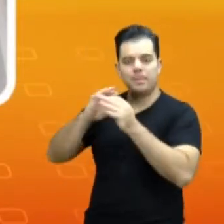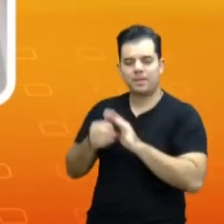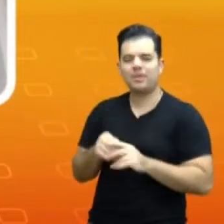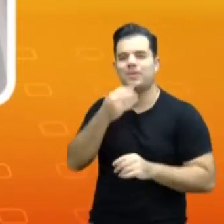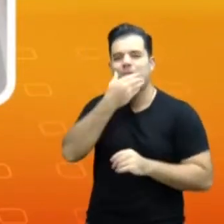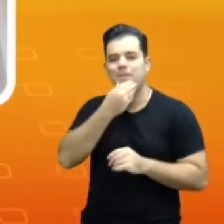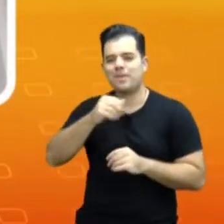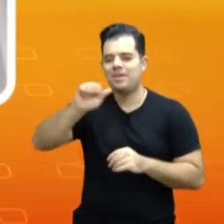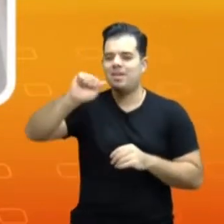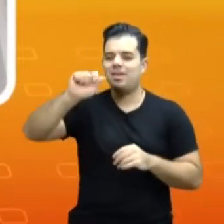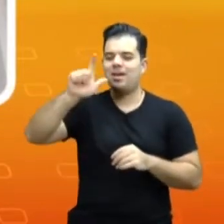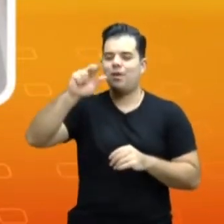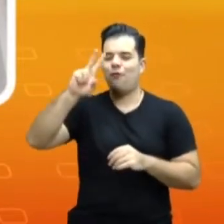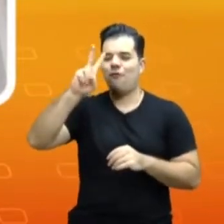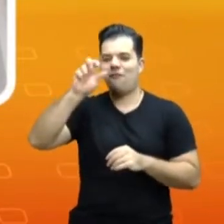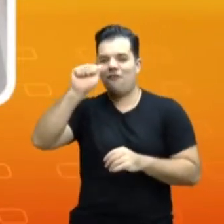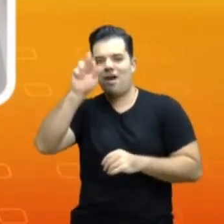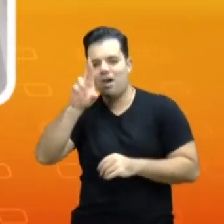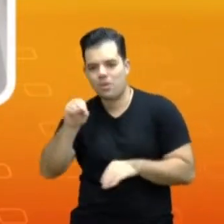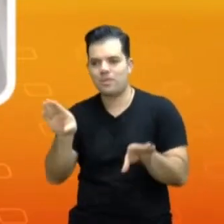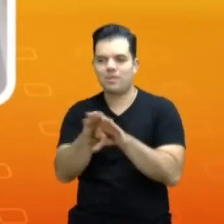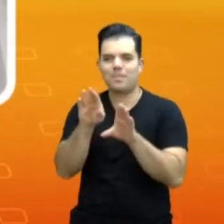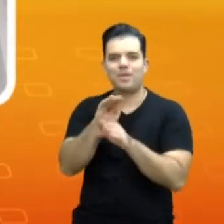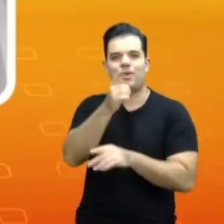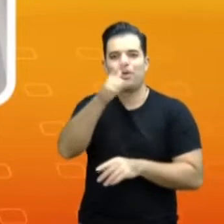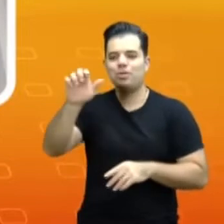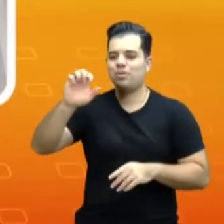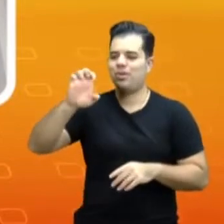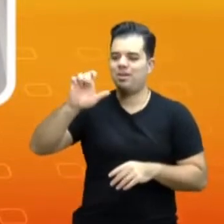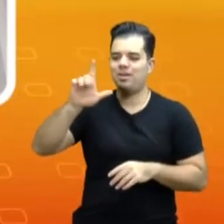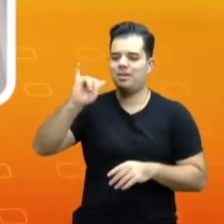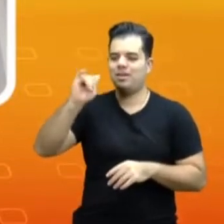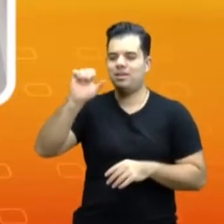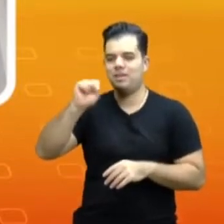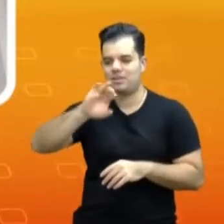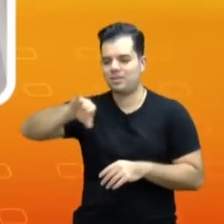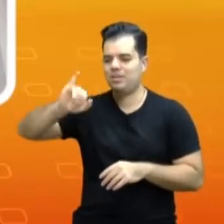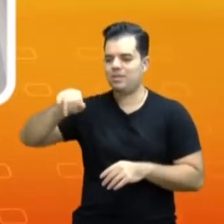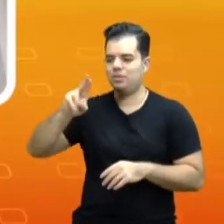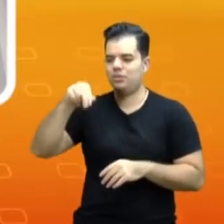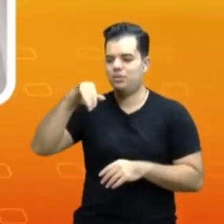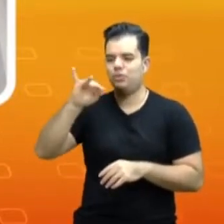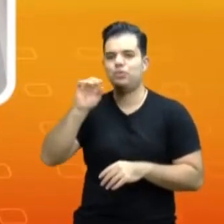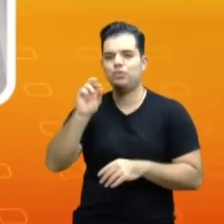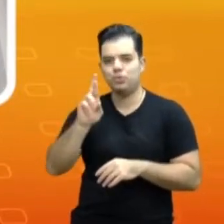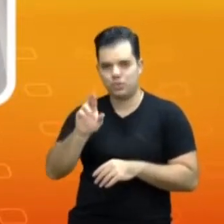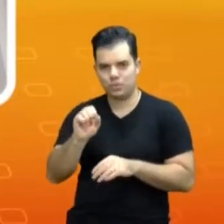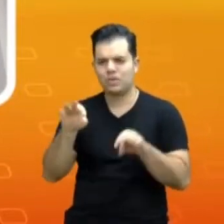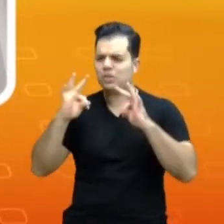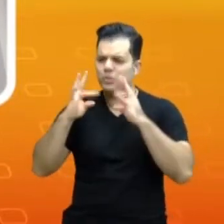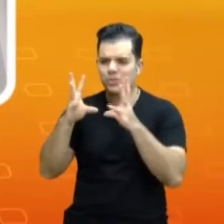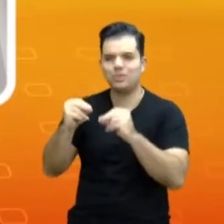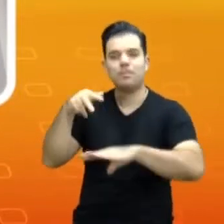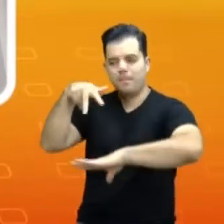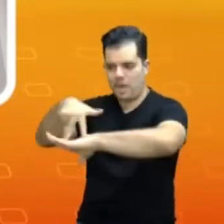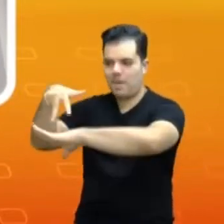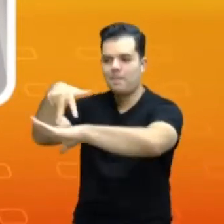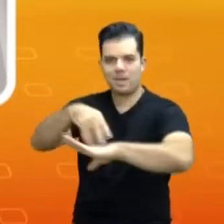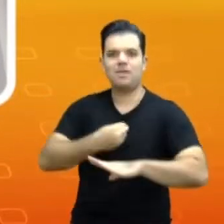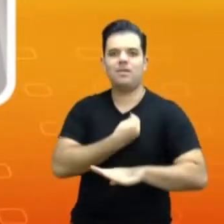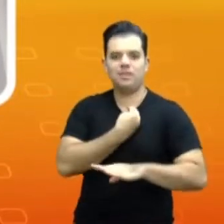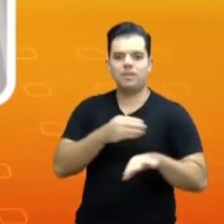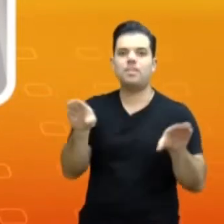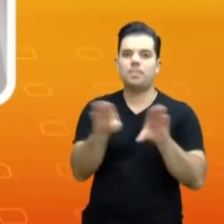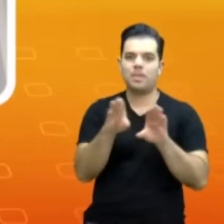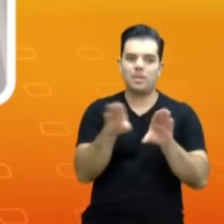Álvaro, o Elia Júnior, estavam lá presentes. A gente tinha a Mixed Zone e também algumas posições de